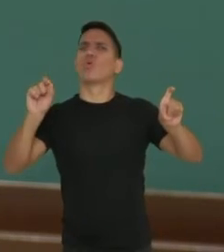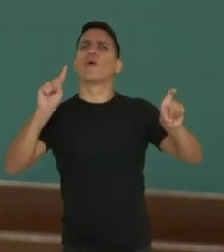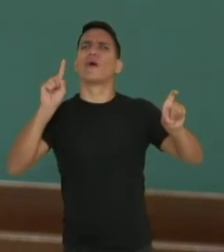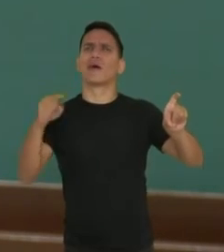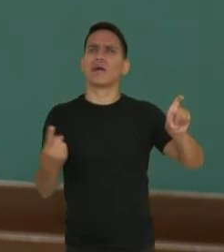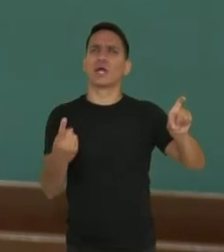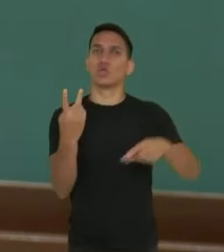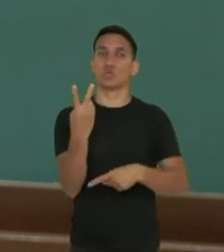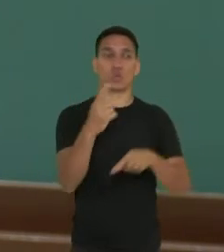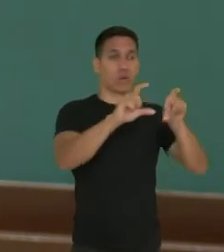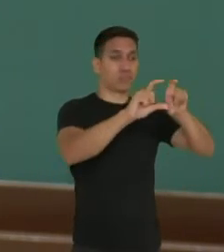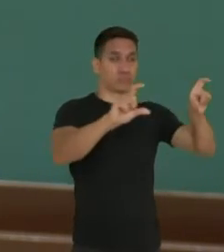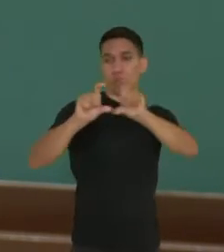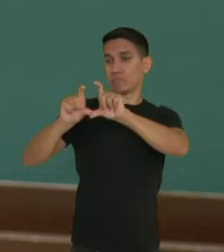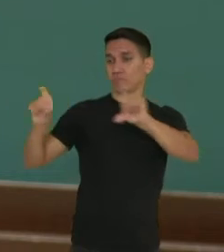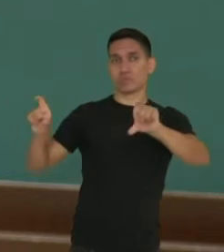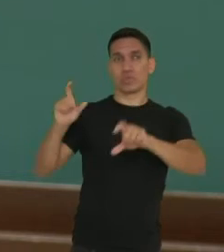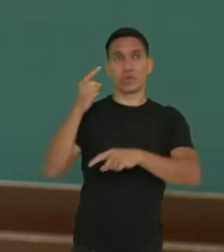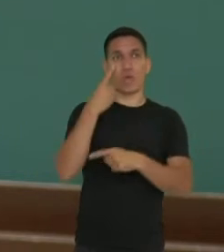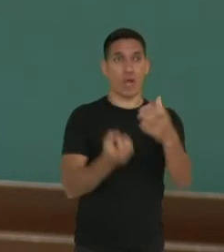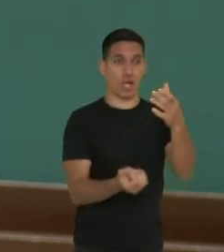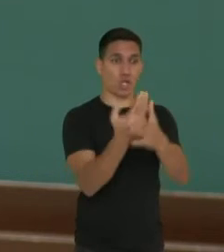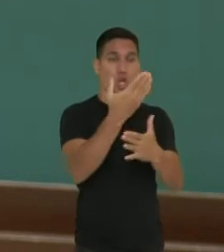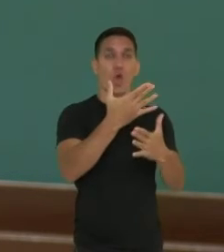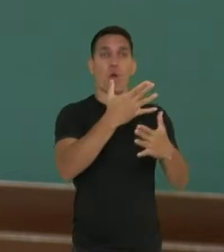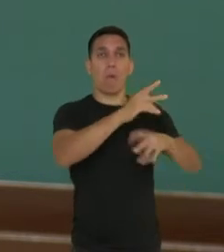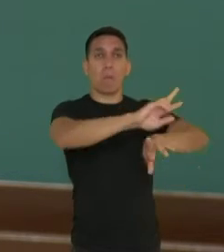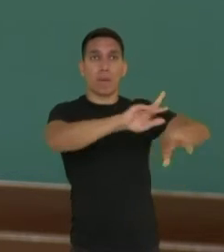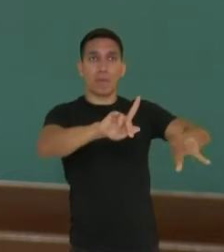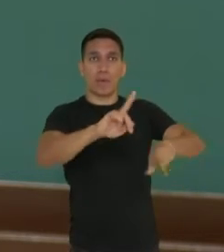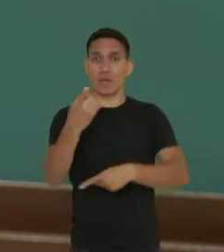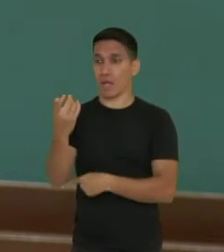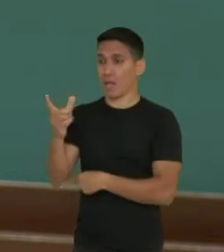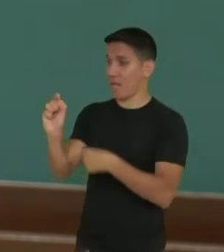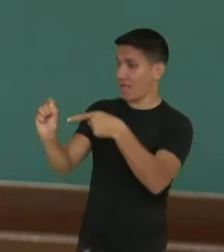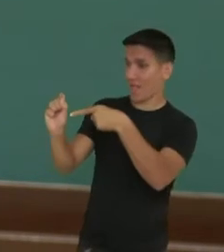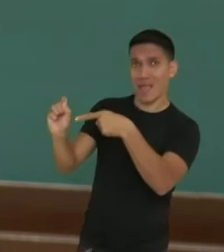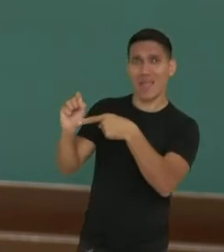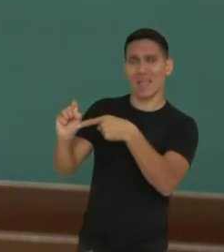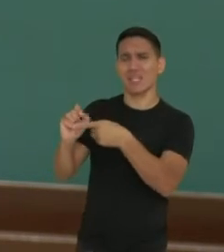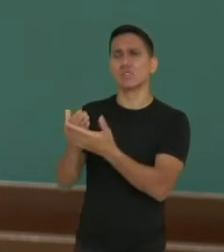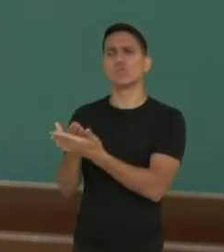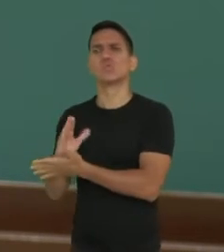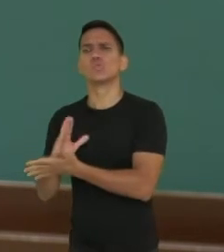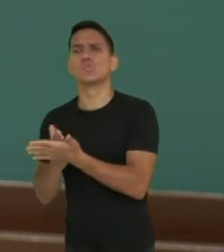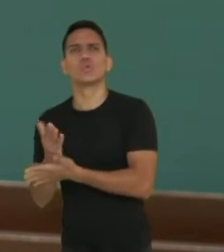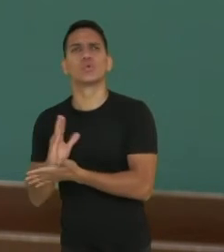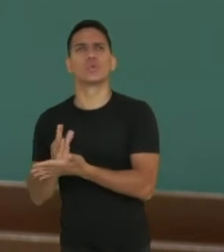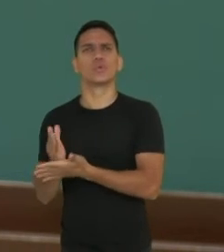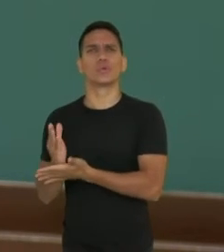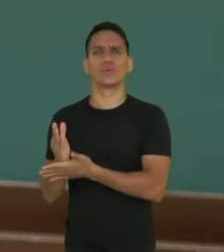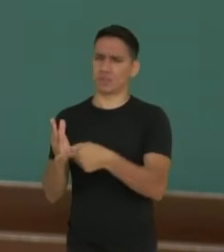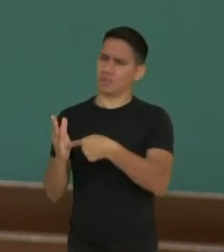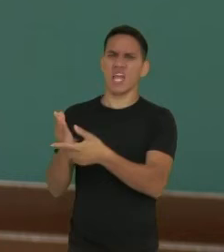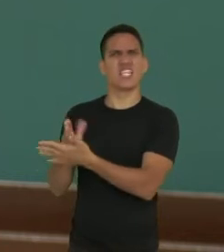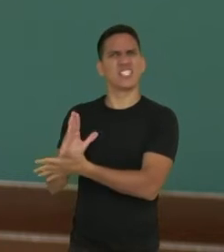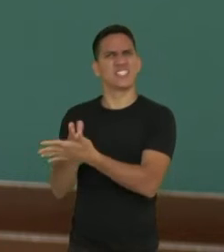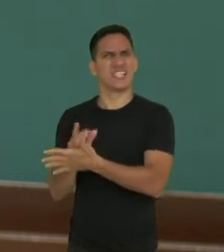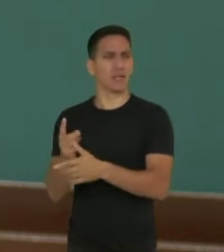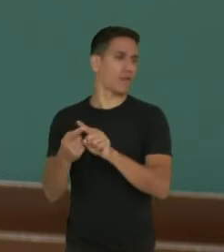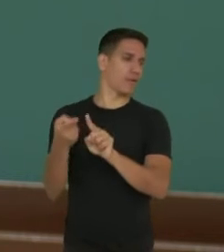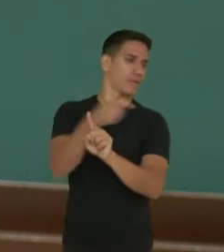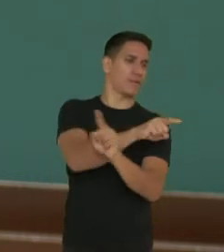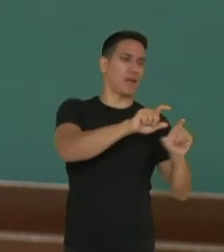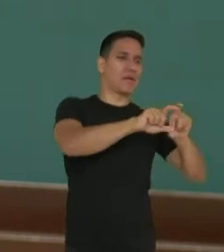Duas orações, né? Salvador Dalí criou obras que intrigam a segunda oração. A segunda oração, ela tem, então,